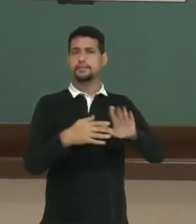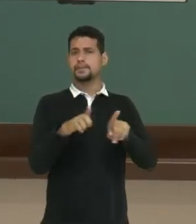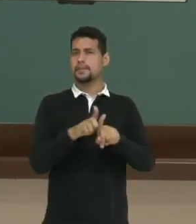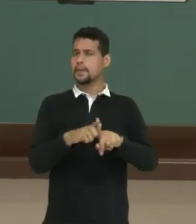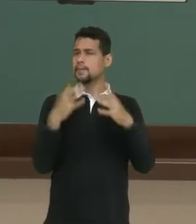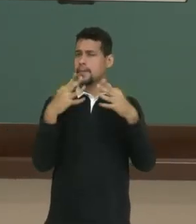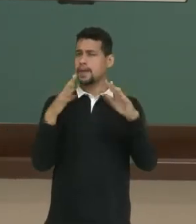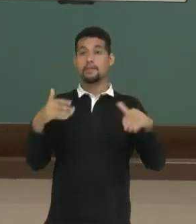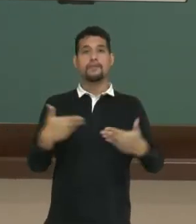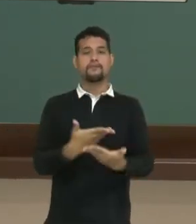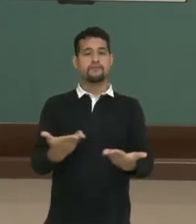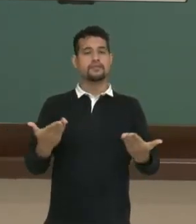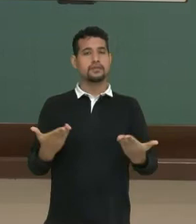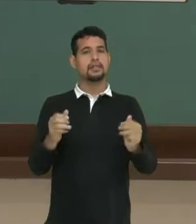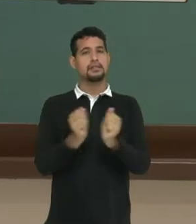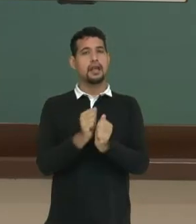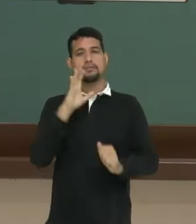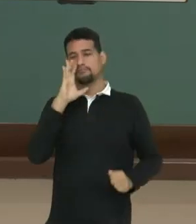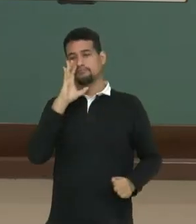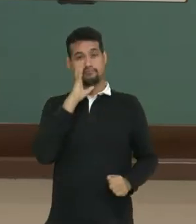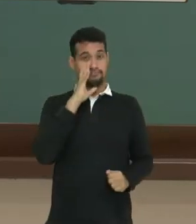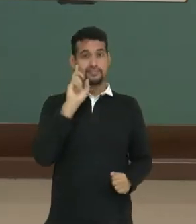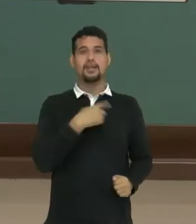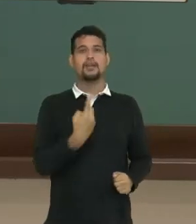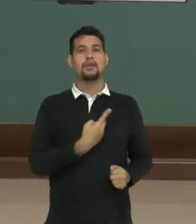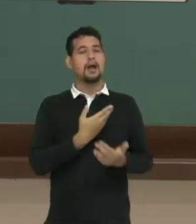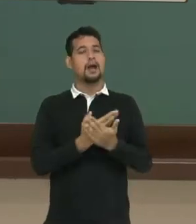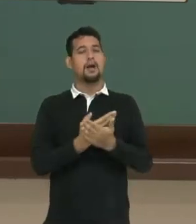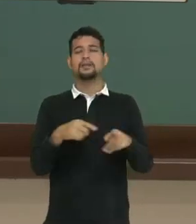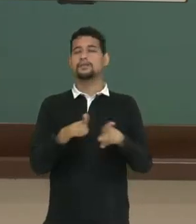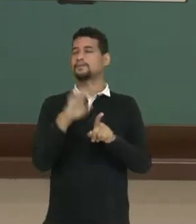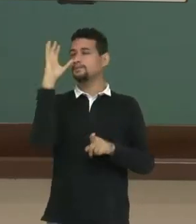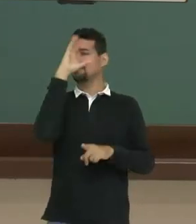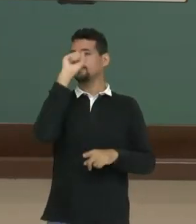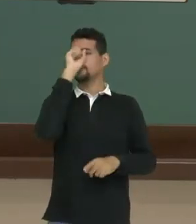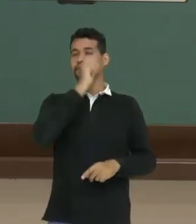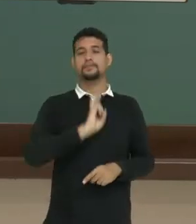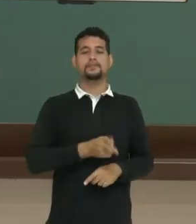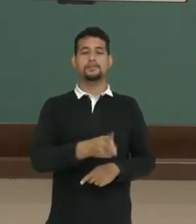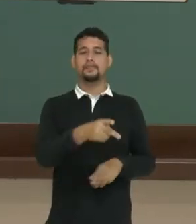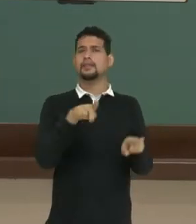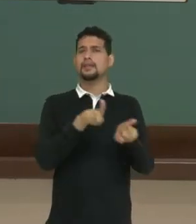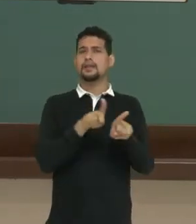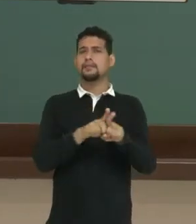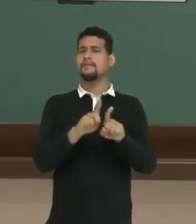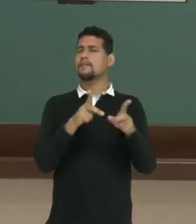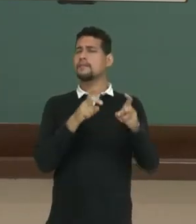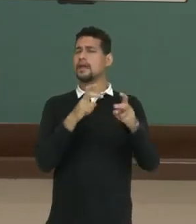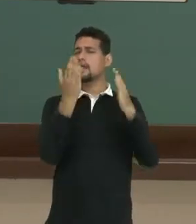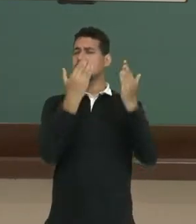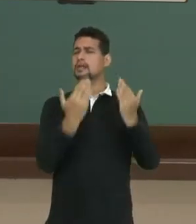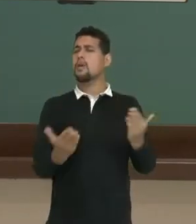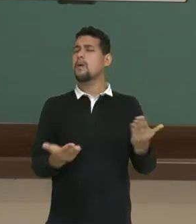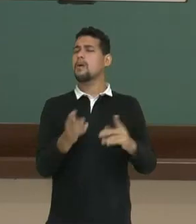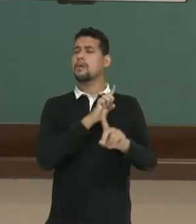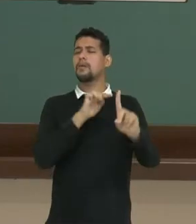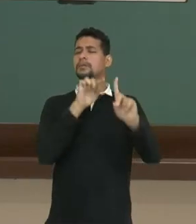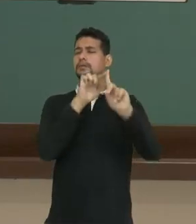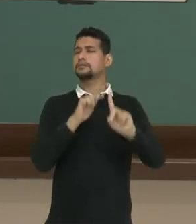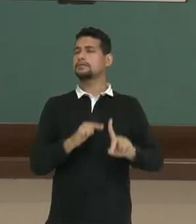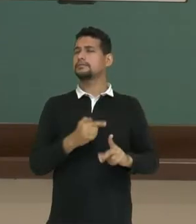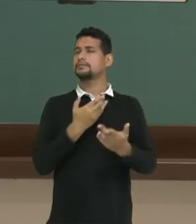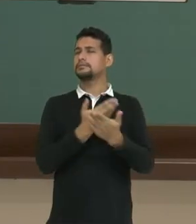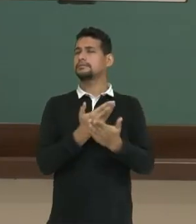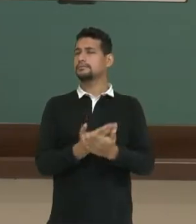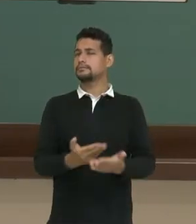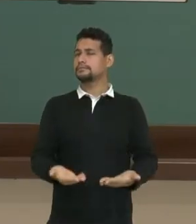Parabenizo vocês por estarem aí contemplando as nossas videoaulas e aprendendo sempre um pouco mais, e vamos ver aqui comigo quais são os objetivos para